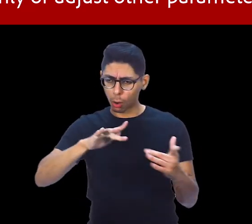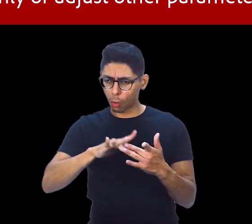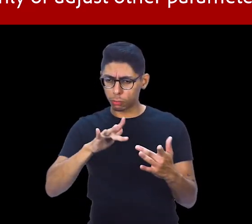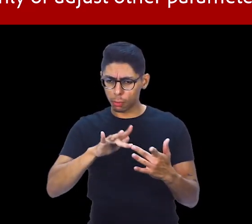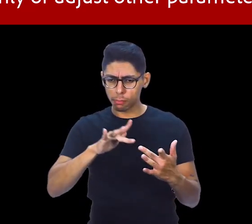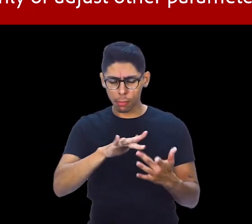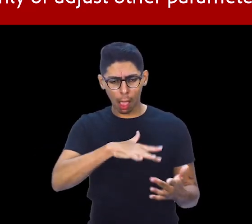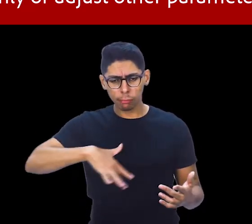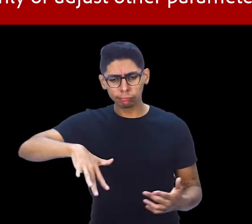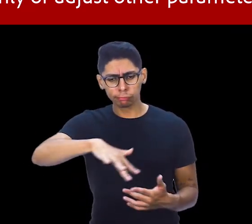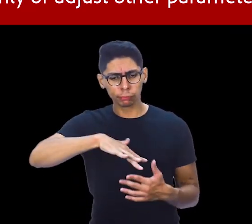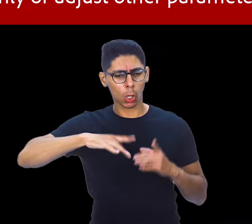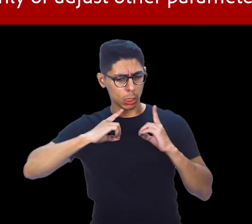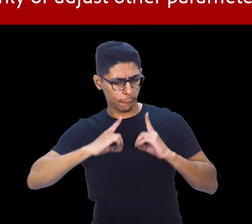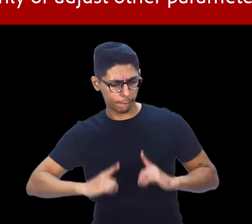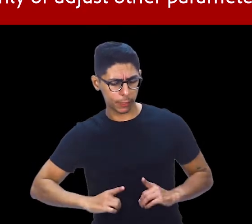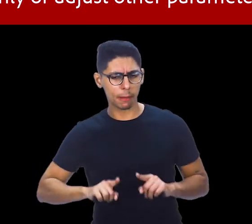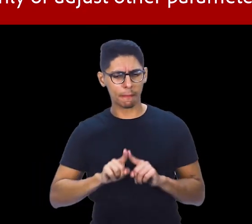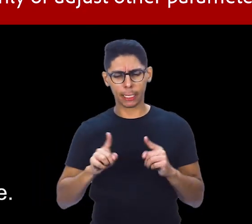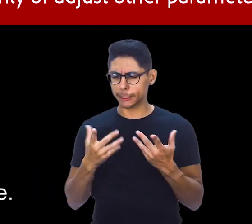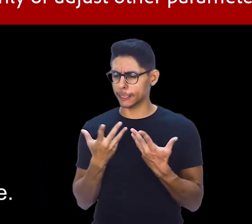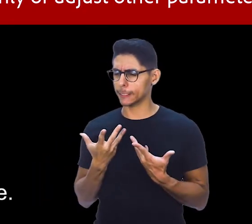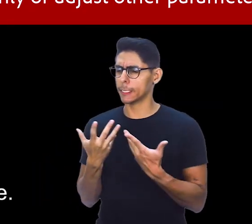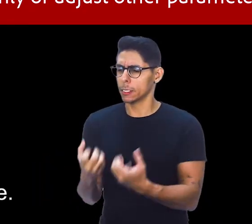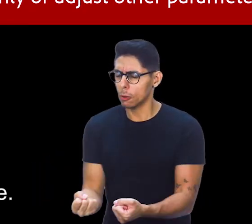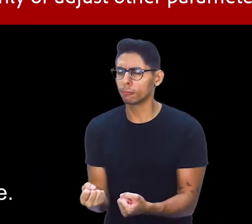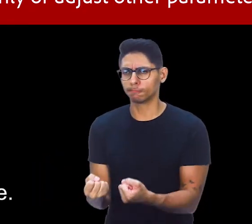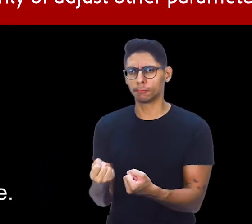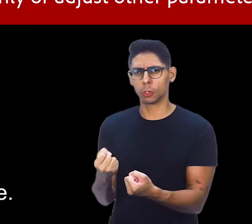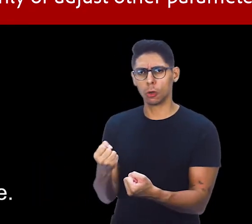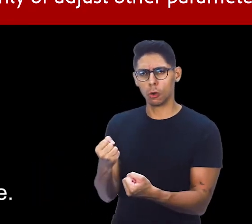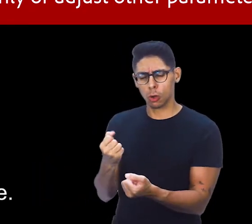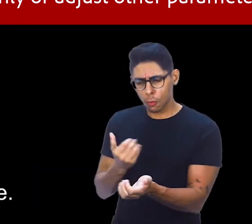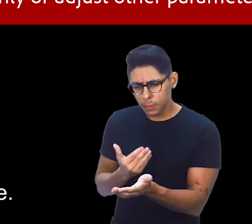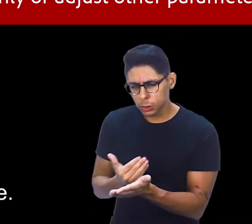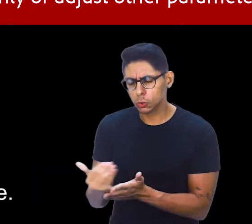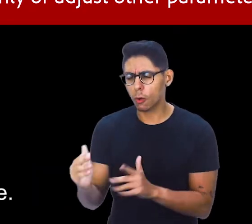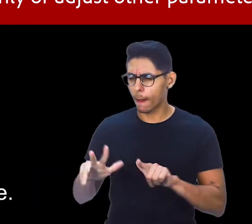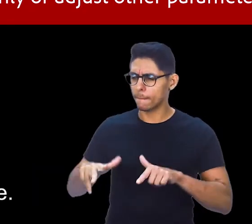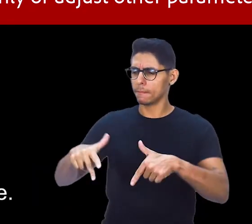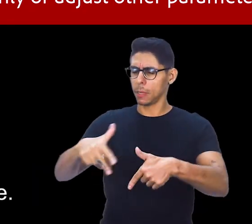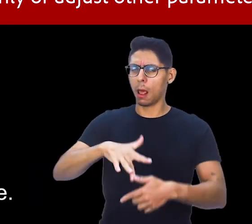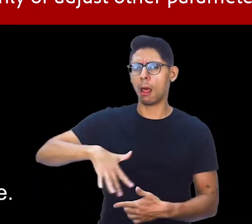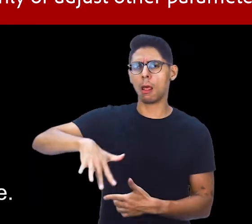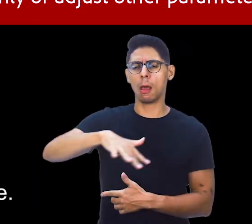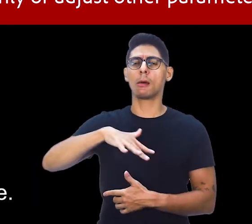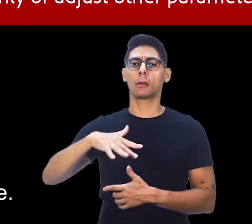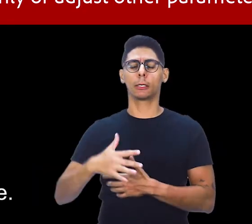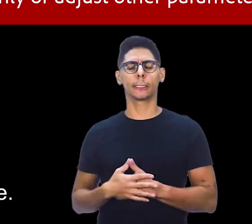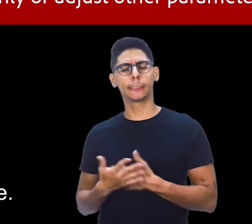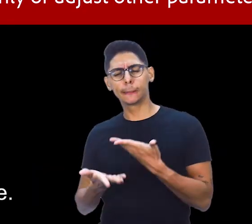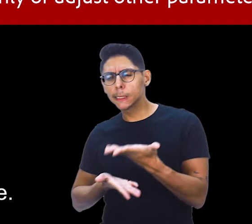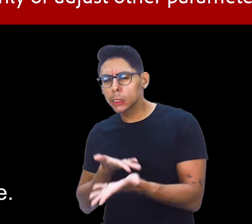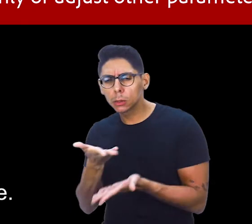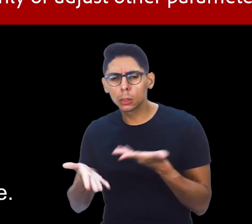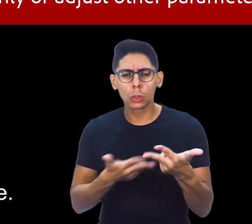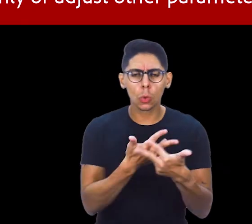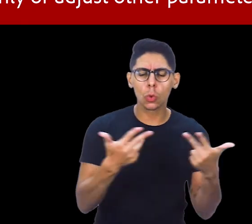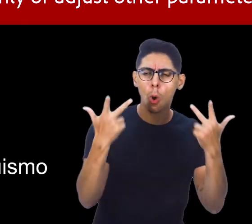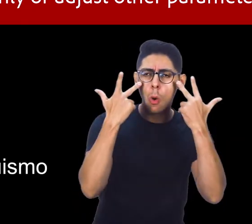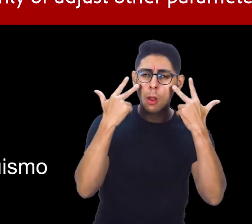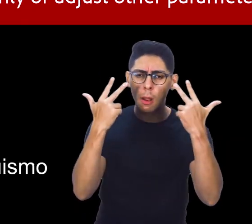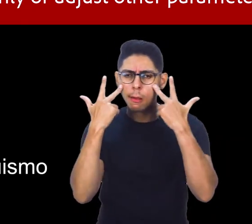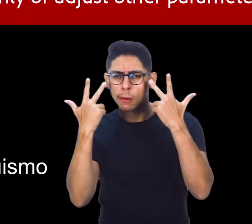mundo, abraçou essa bandeira, fez disso a sua causa e tratando tudo com muita